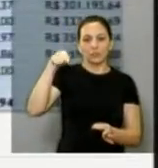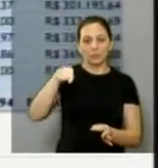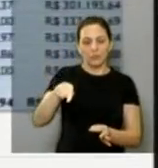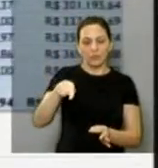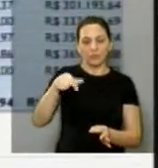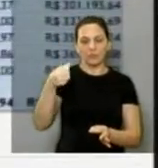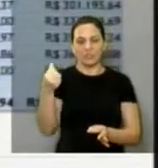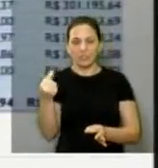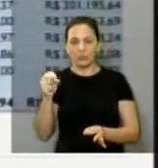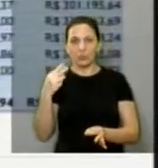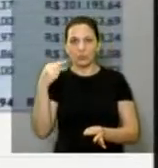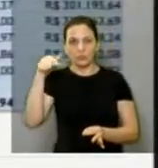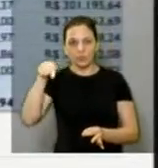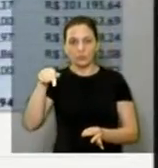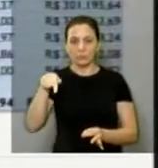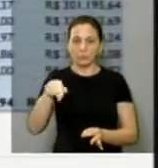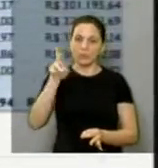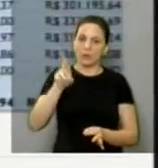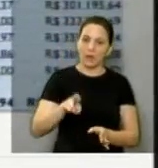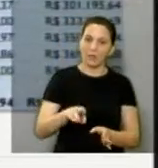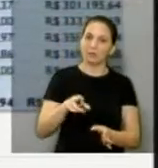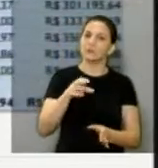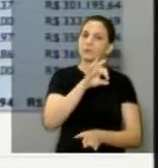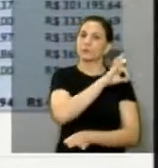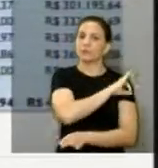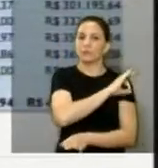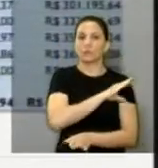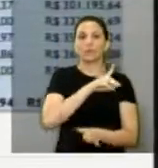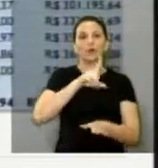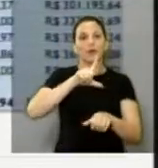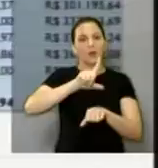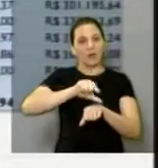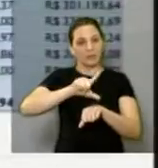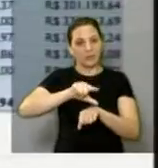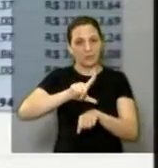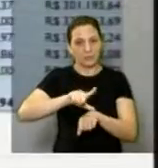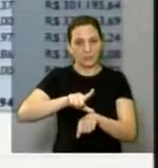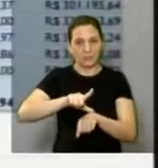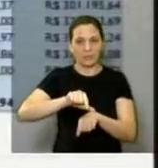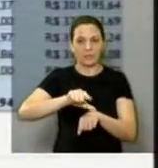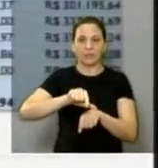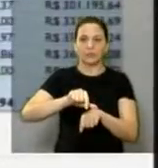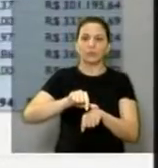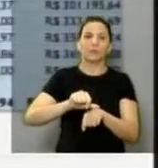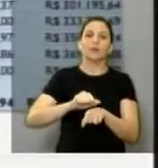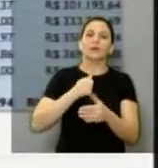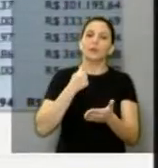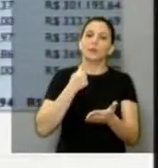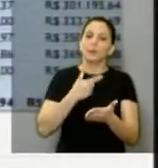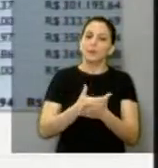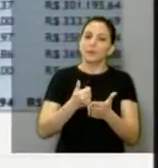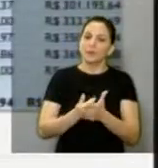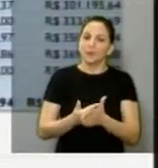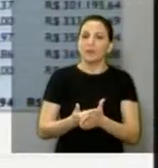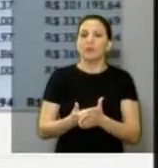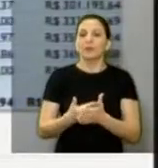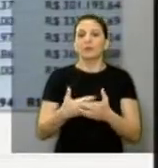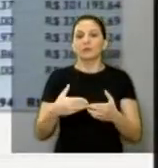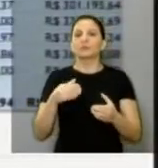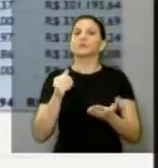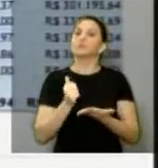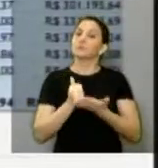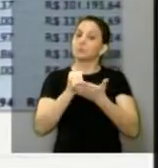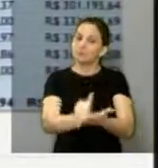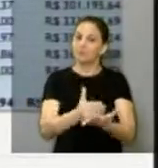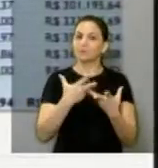a prefeitura está em atraso, não a conta da CIP, mas os próprios públicos, o que, que é a contribuição de melhoria?